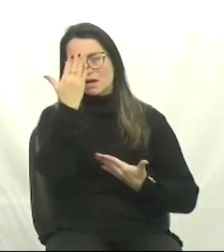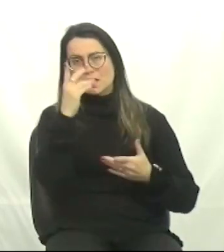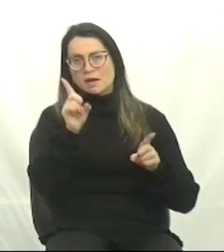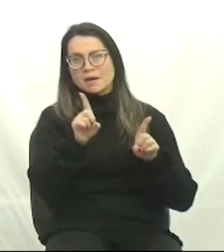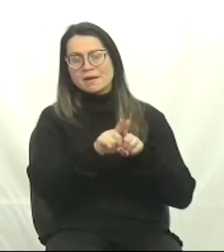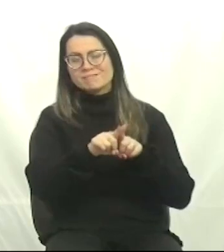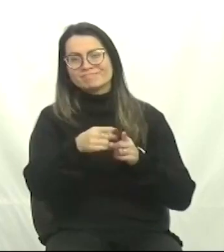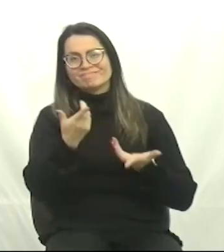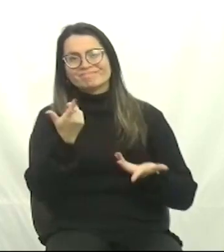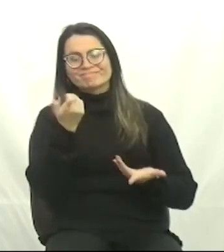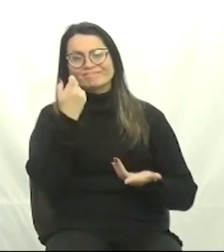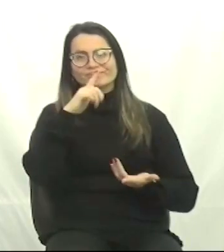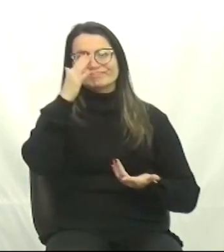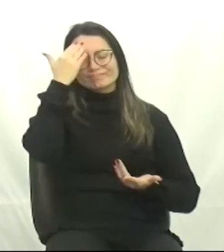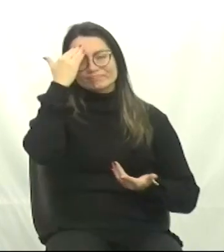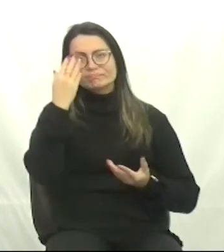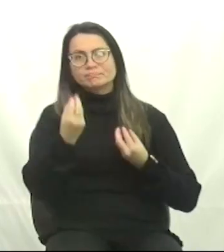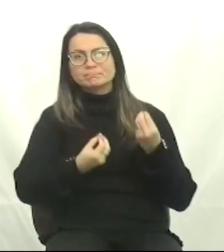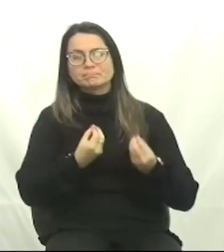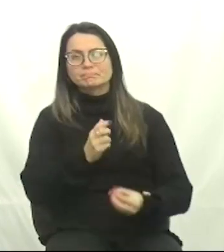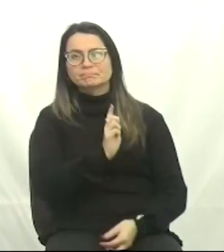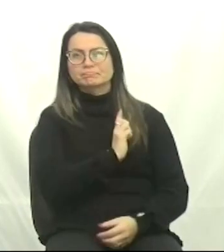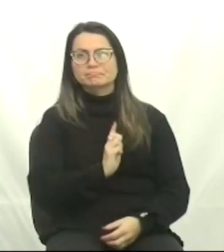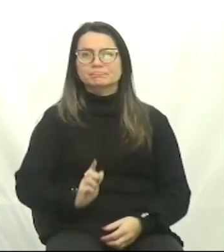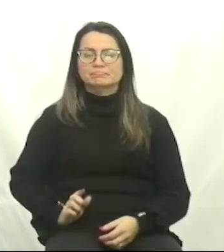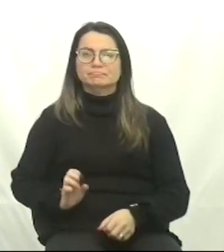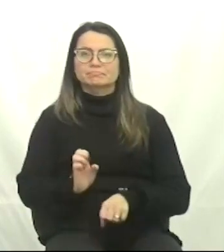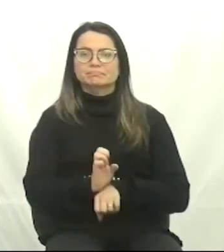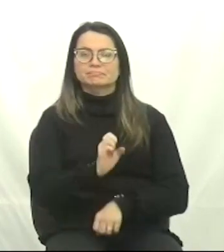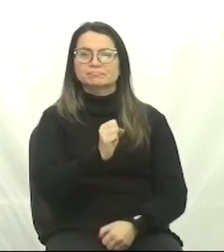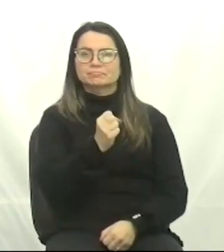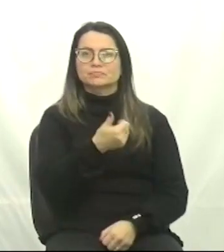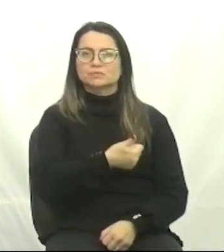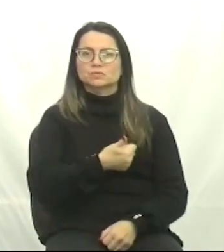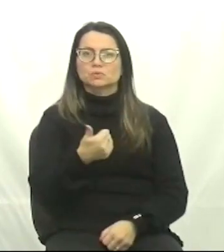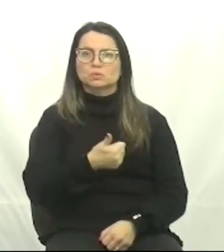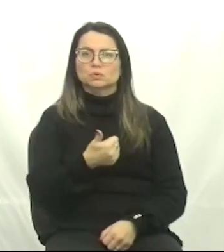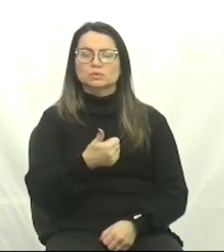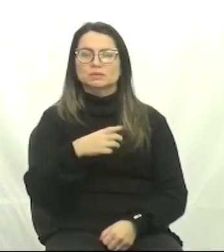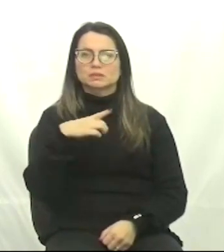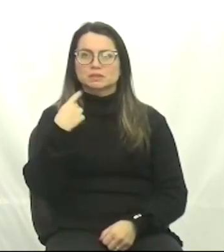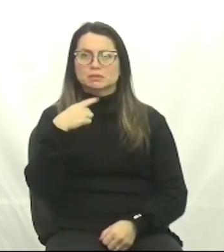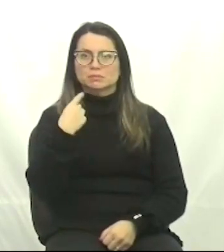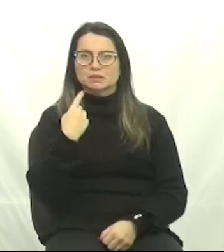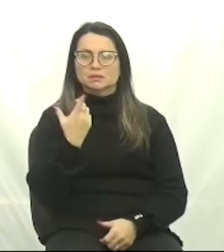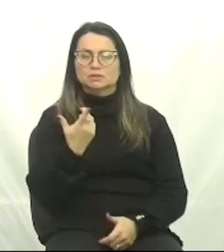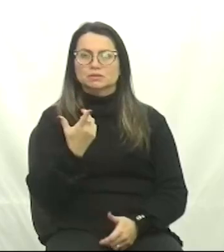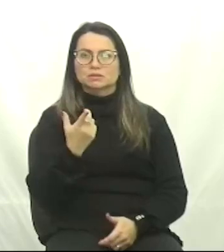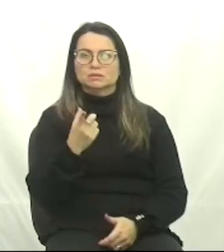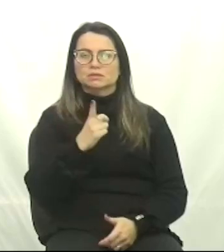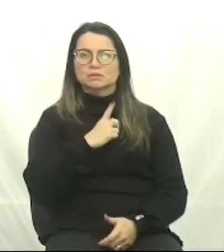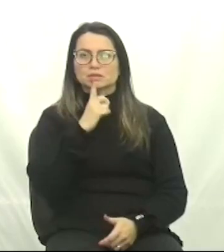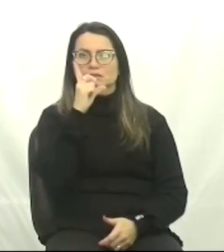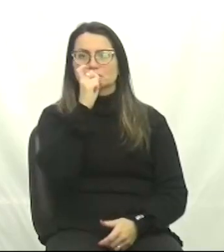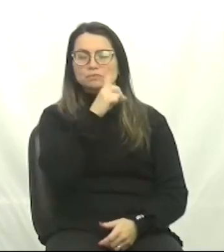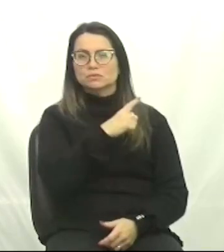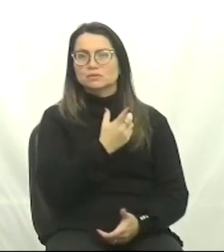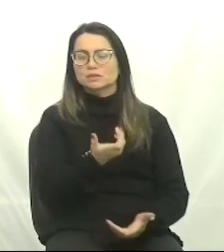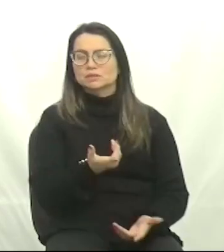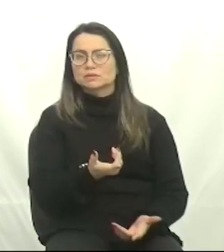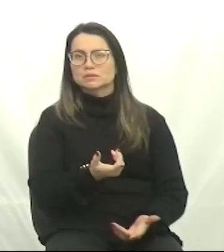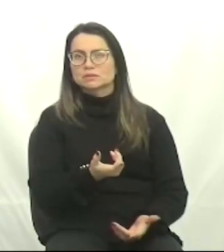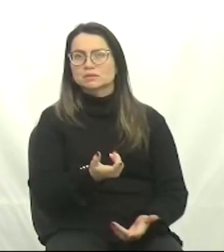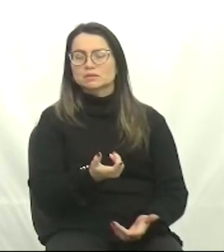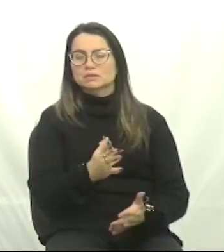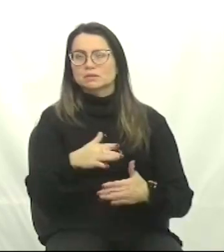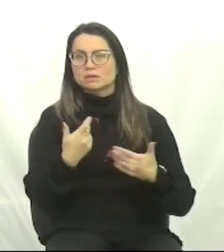para entender como o governo do Estado, com 11 deputados seus na base, terá dificuldade em formar 24. Então, é